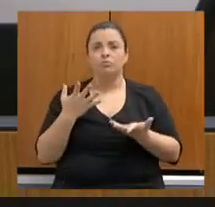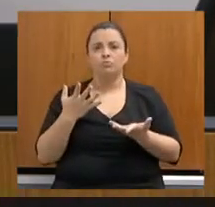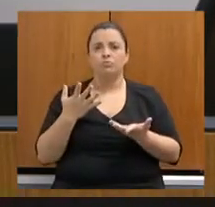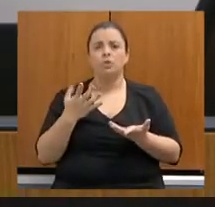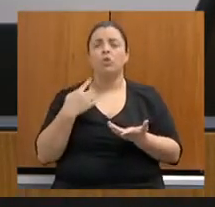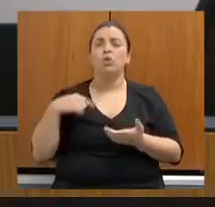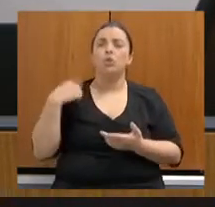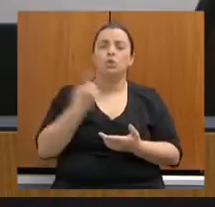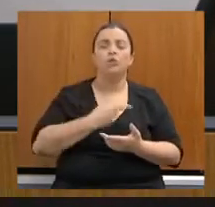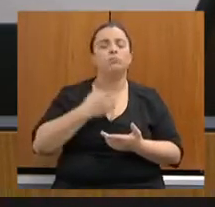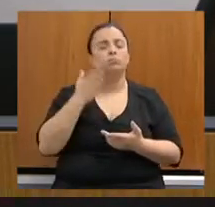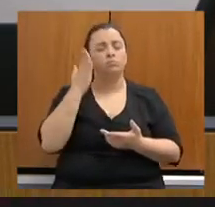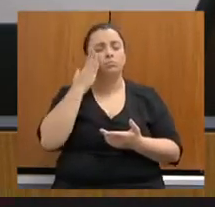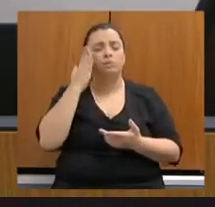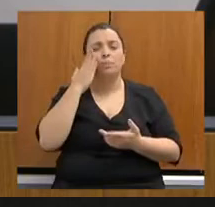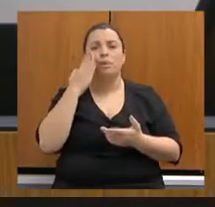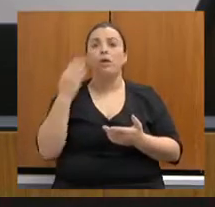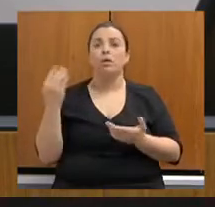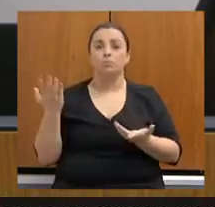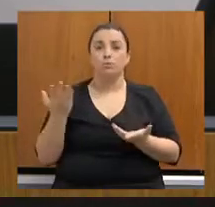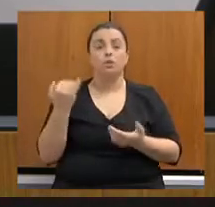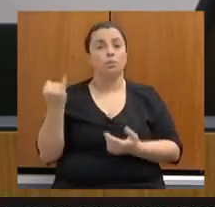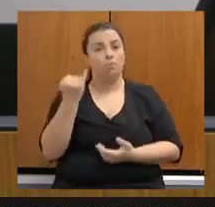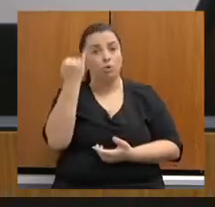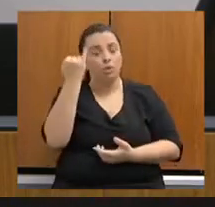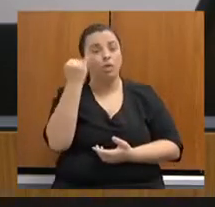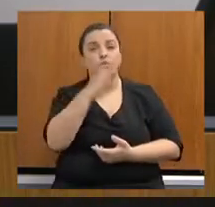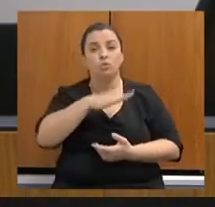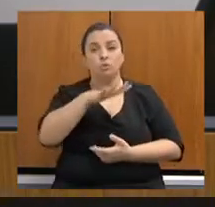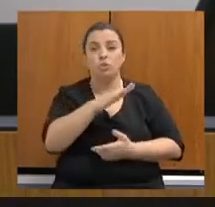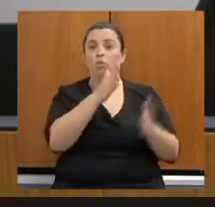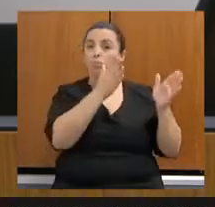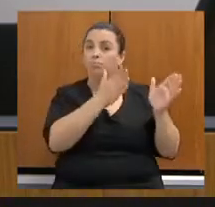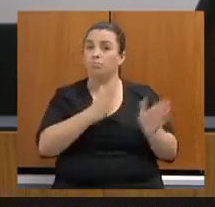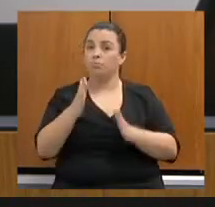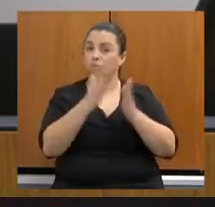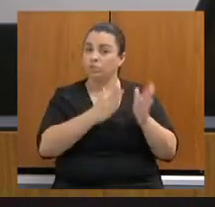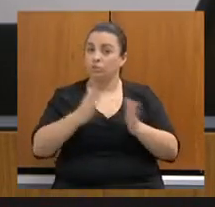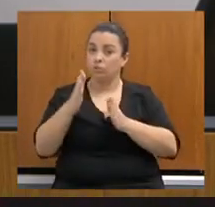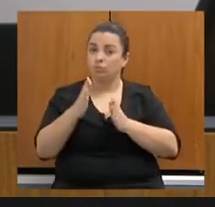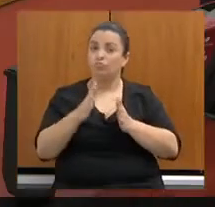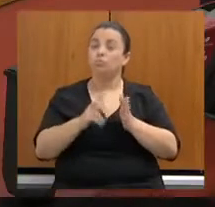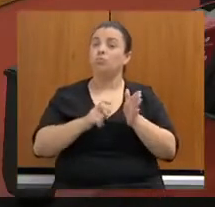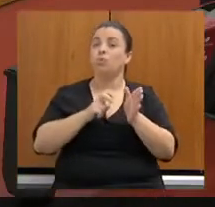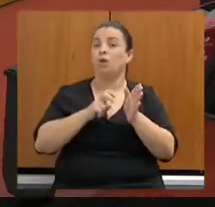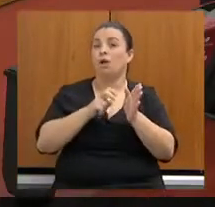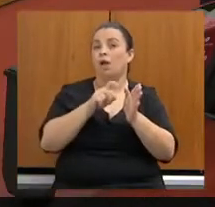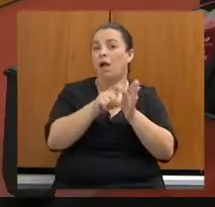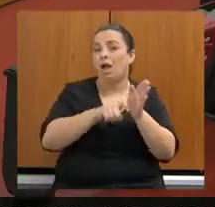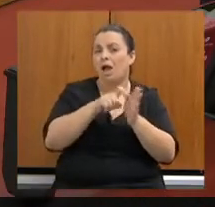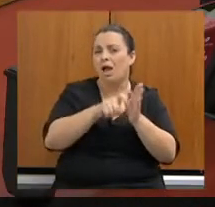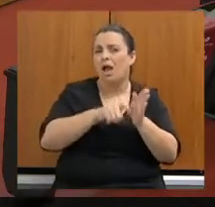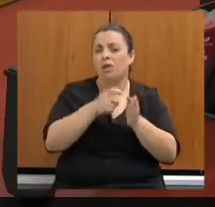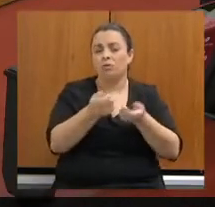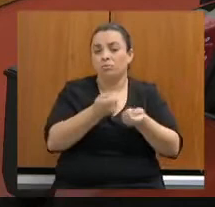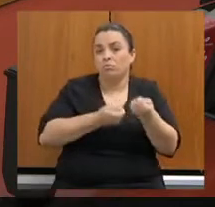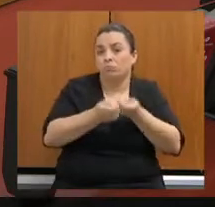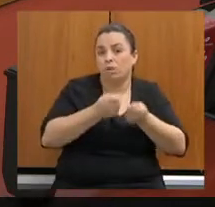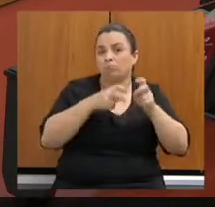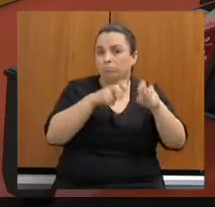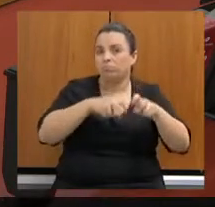todos nós sabemos da importância do setor produtivo do agronegócio é